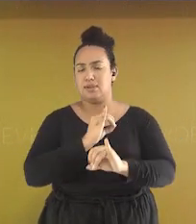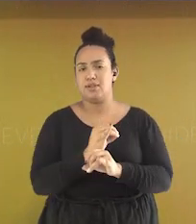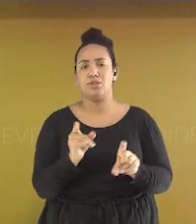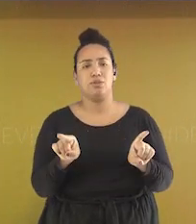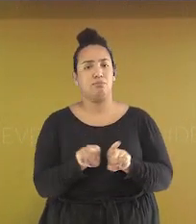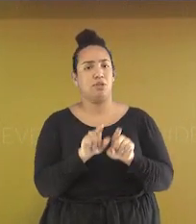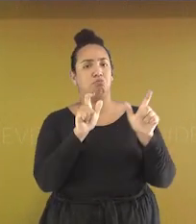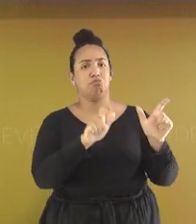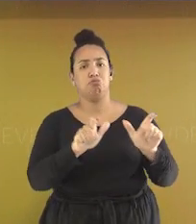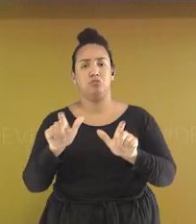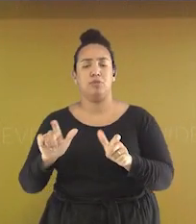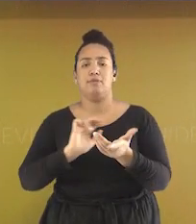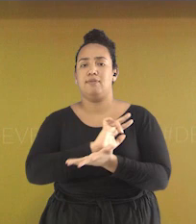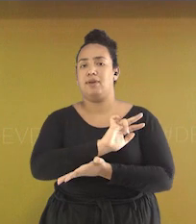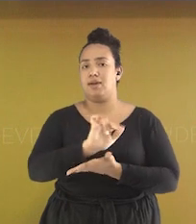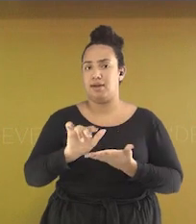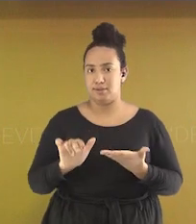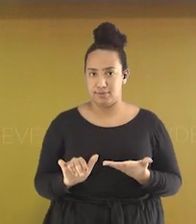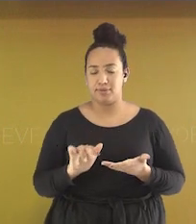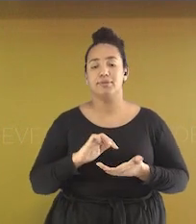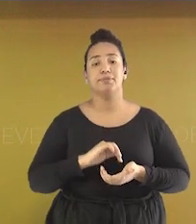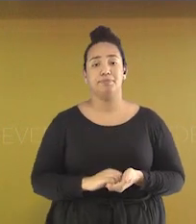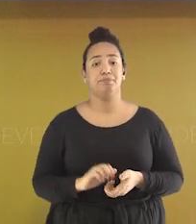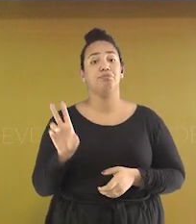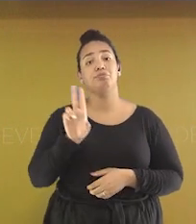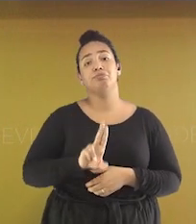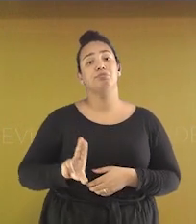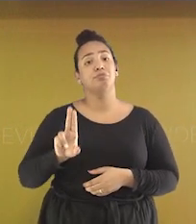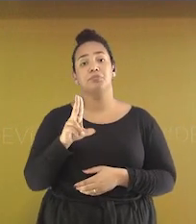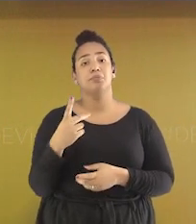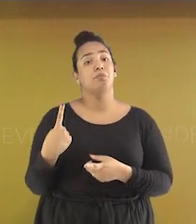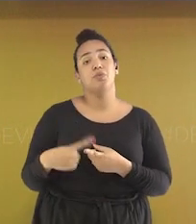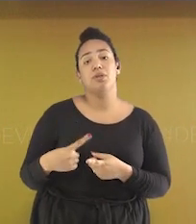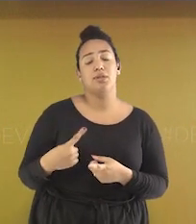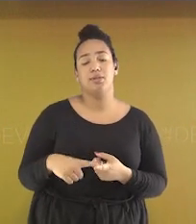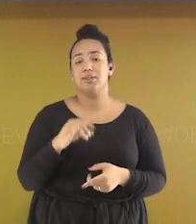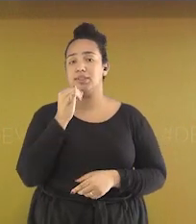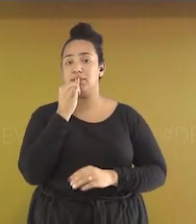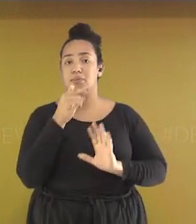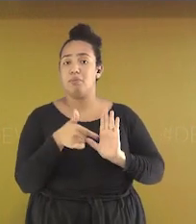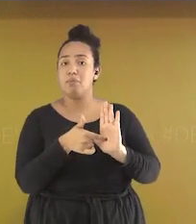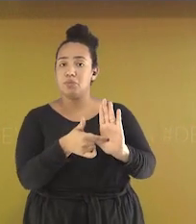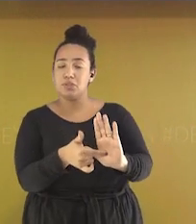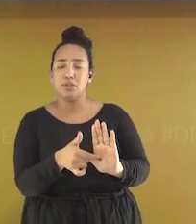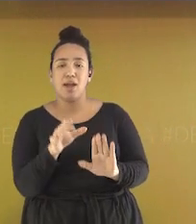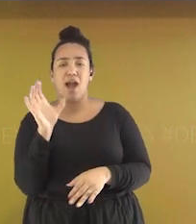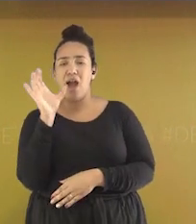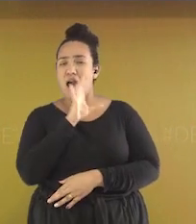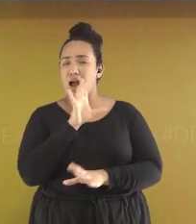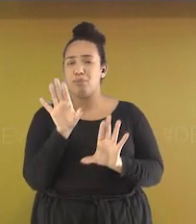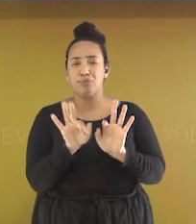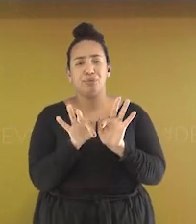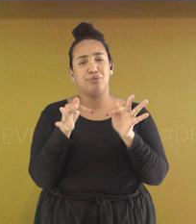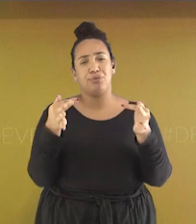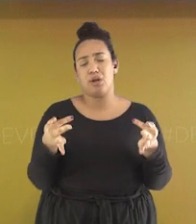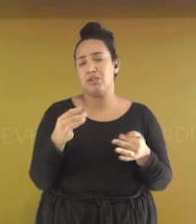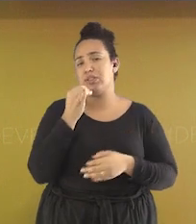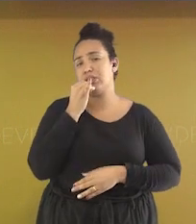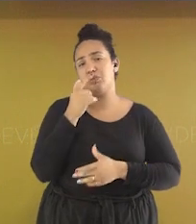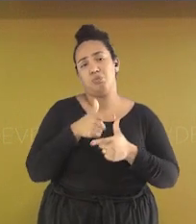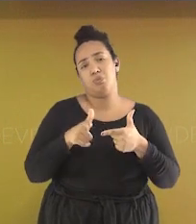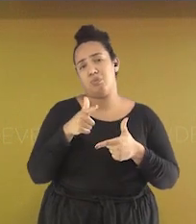e em muitos outros lugares. Eles são utilizados para demonstrar de forma mais rápida e fácil